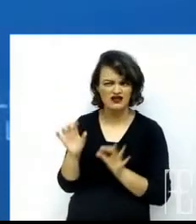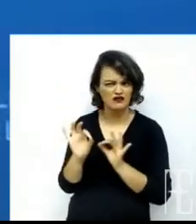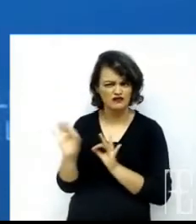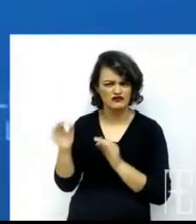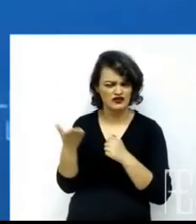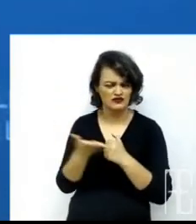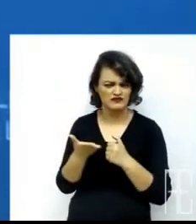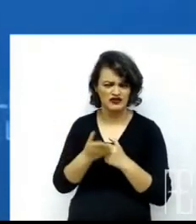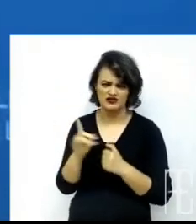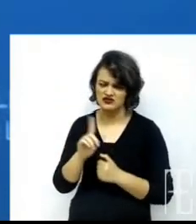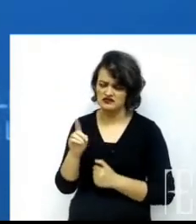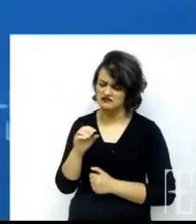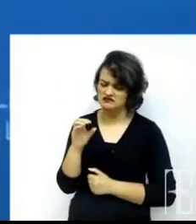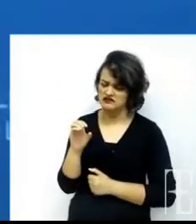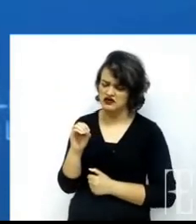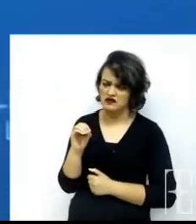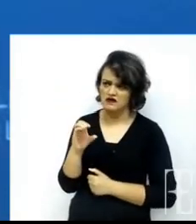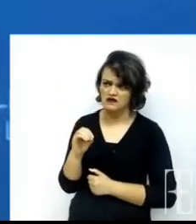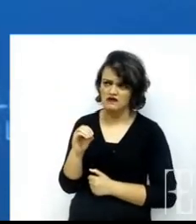média da OCDE,